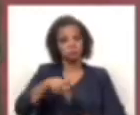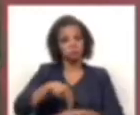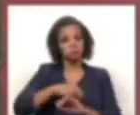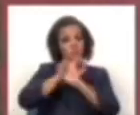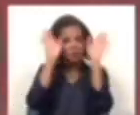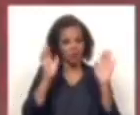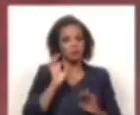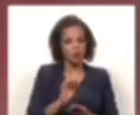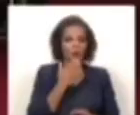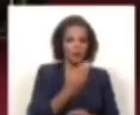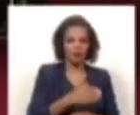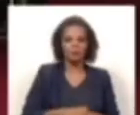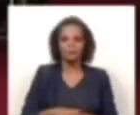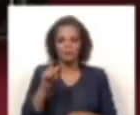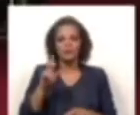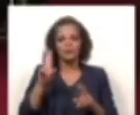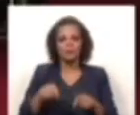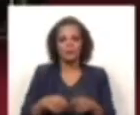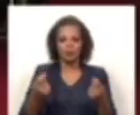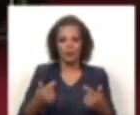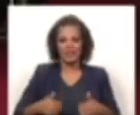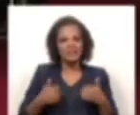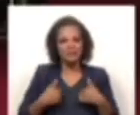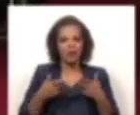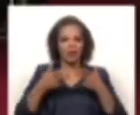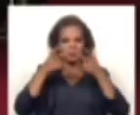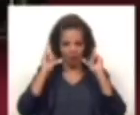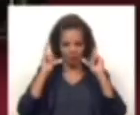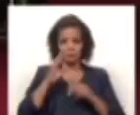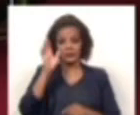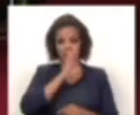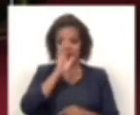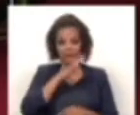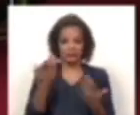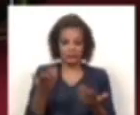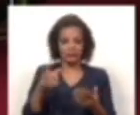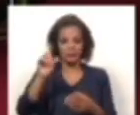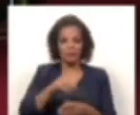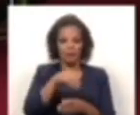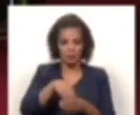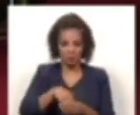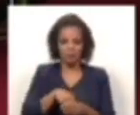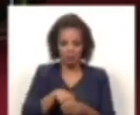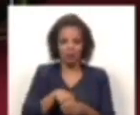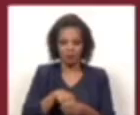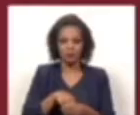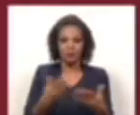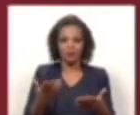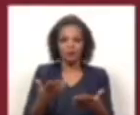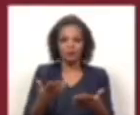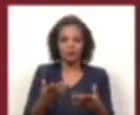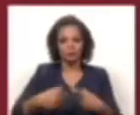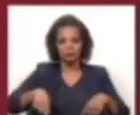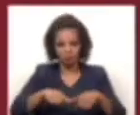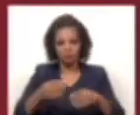carlos guimarães pinto do instituto liberal também se estivesse na conversão da extraordinária é votava a favor ou contra